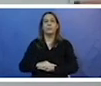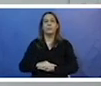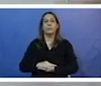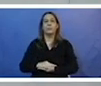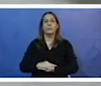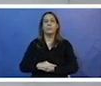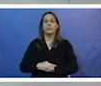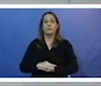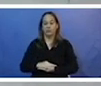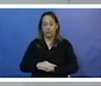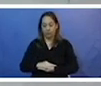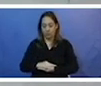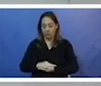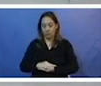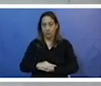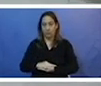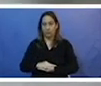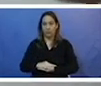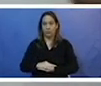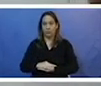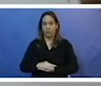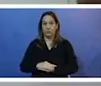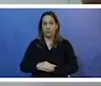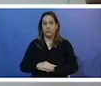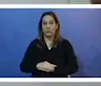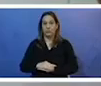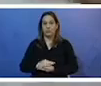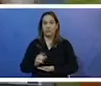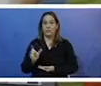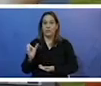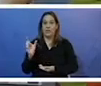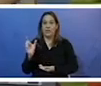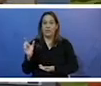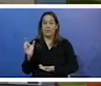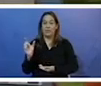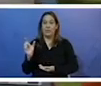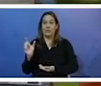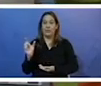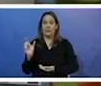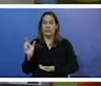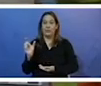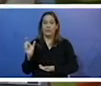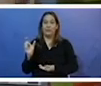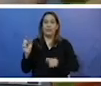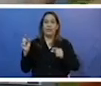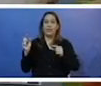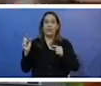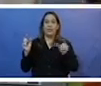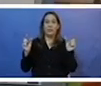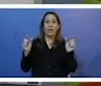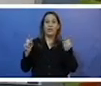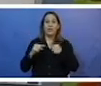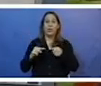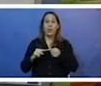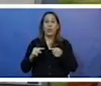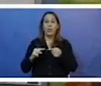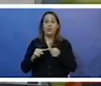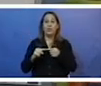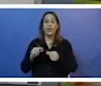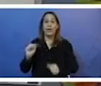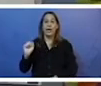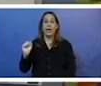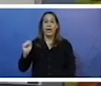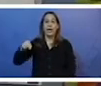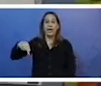certo? Então vamos lá, ó. Ana. Ana, facinho, olha aqui, ó. Se eu tirar o